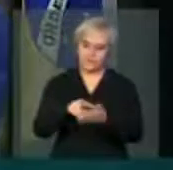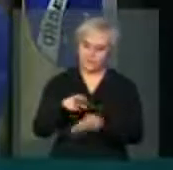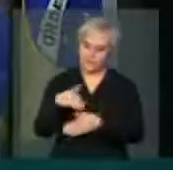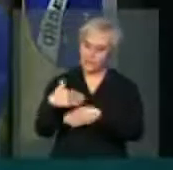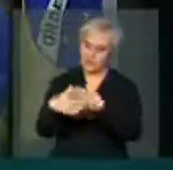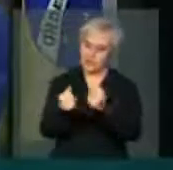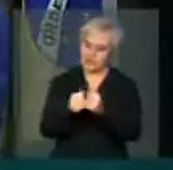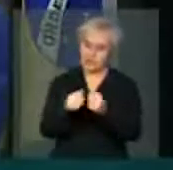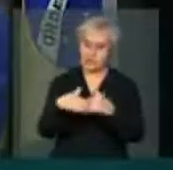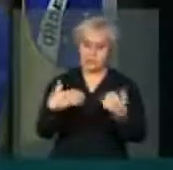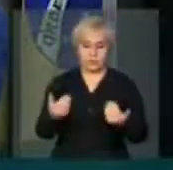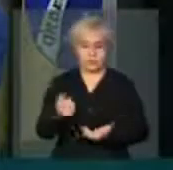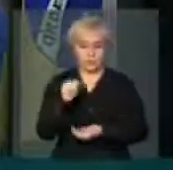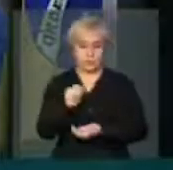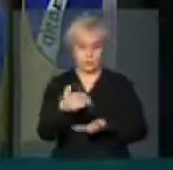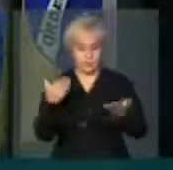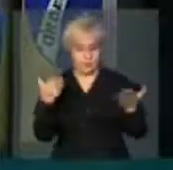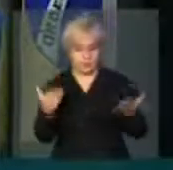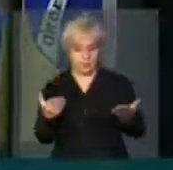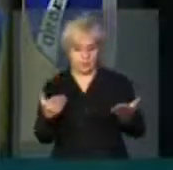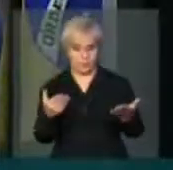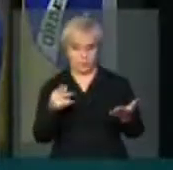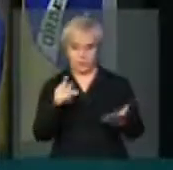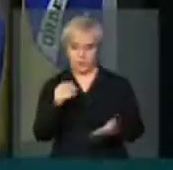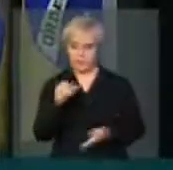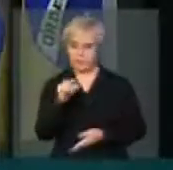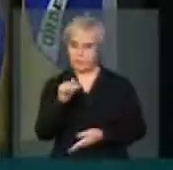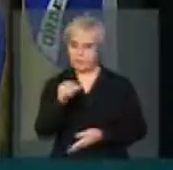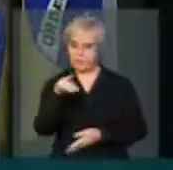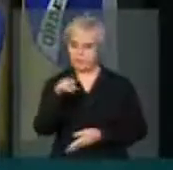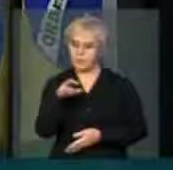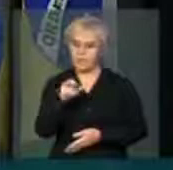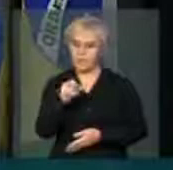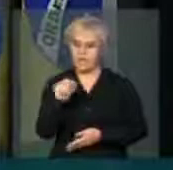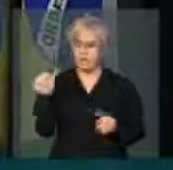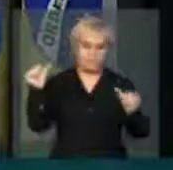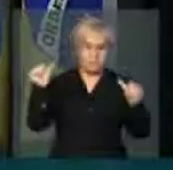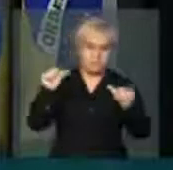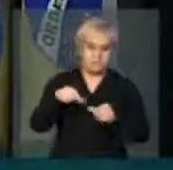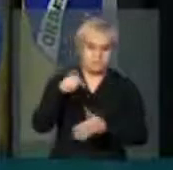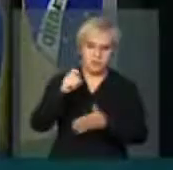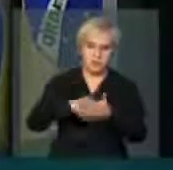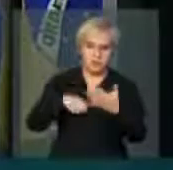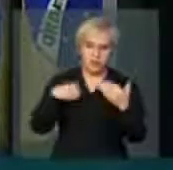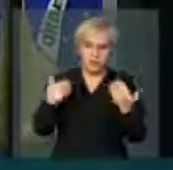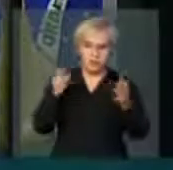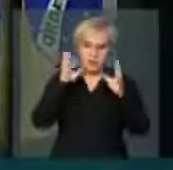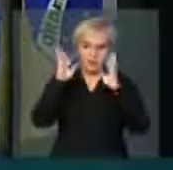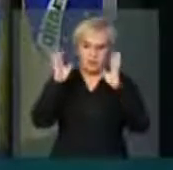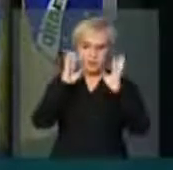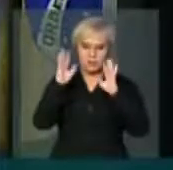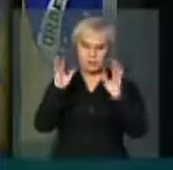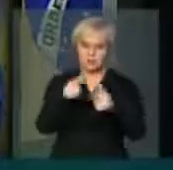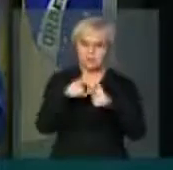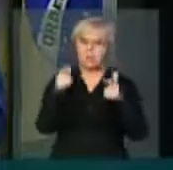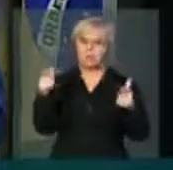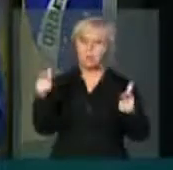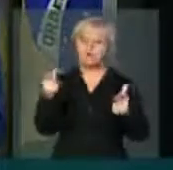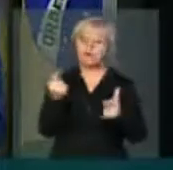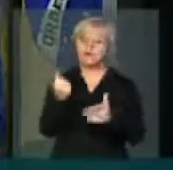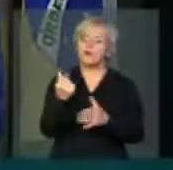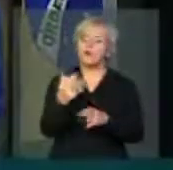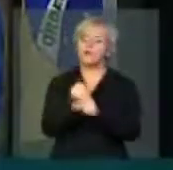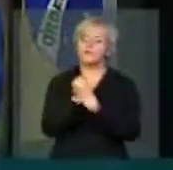do Postales é desta ordem, o que não estará por vir no maior fundo de pensão da América Latina, que é o do Banco do